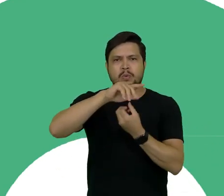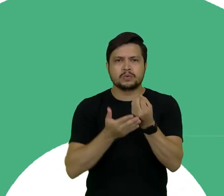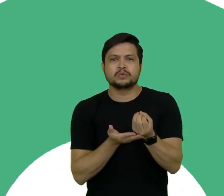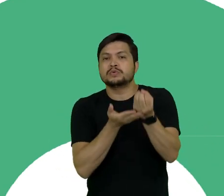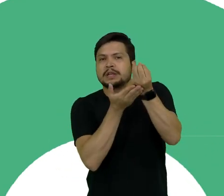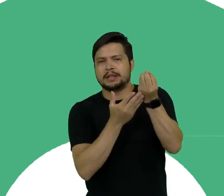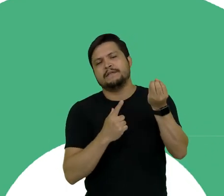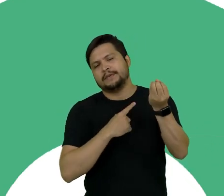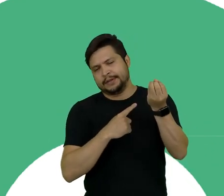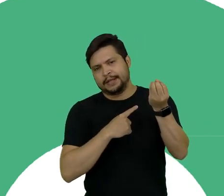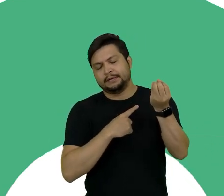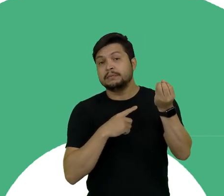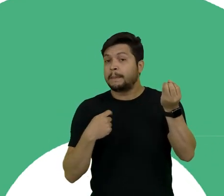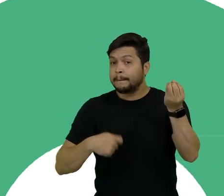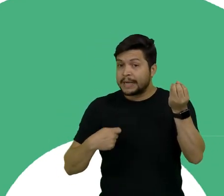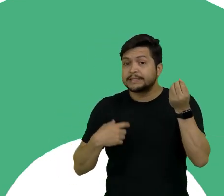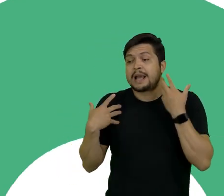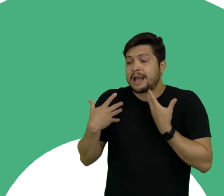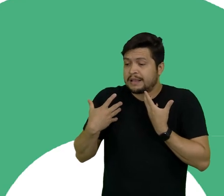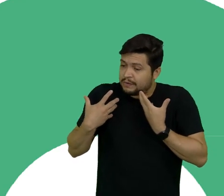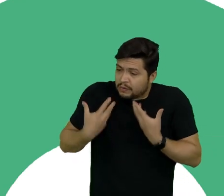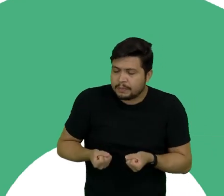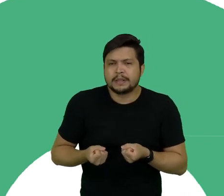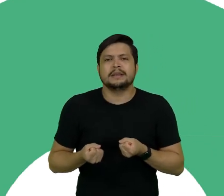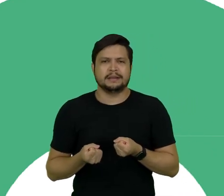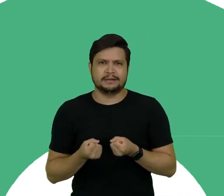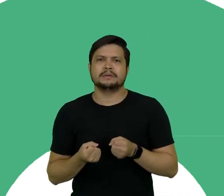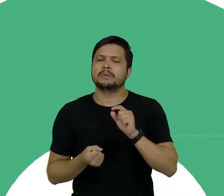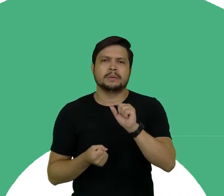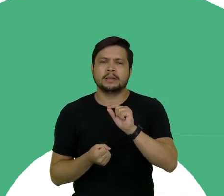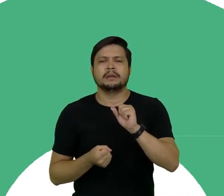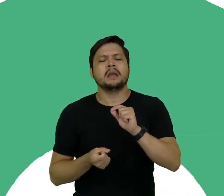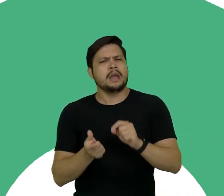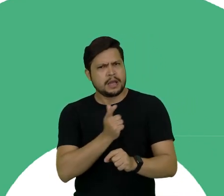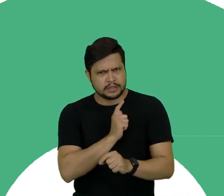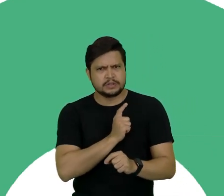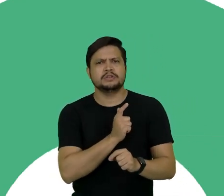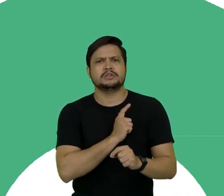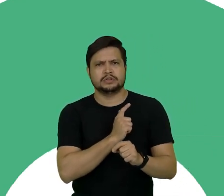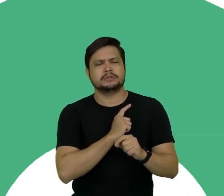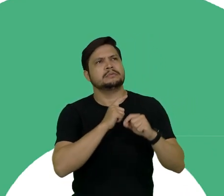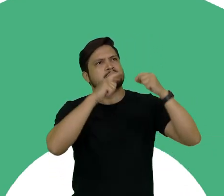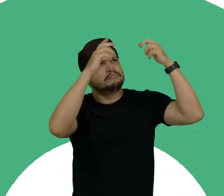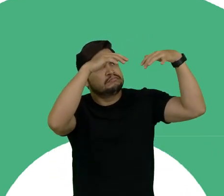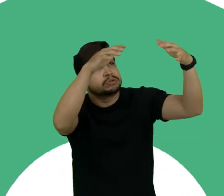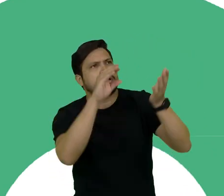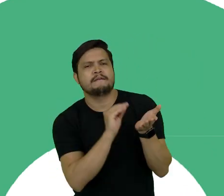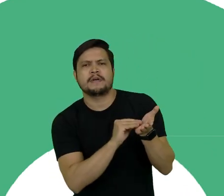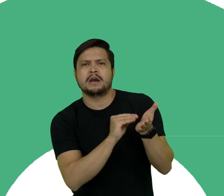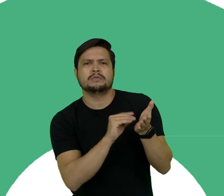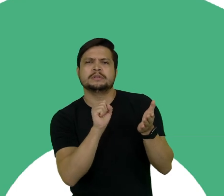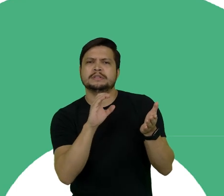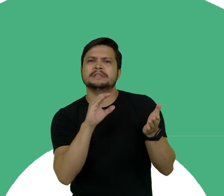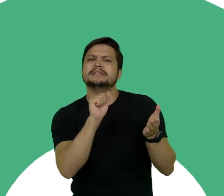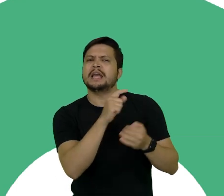disponíveis. Olha o tamanho do desafio aí. É a gente assumir que existe uma condição, a condição da seca. E a partir